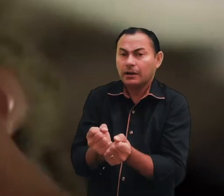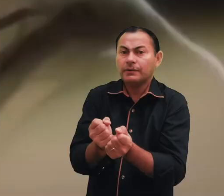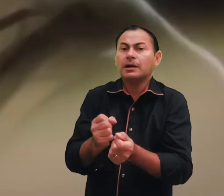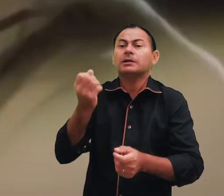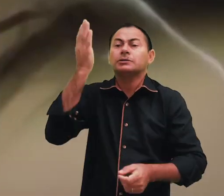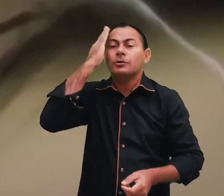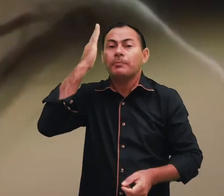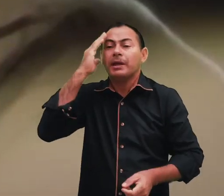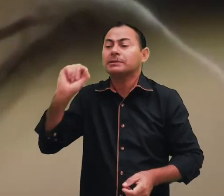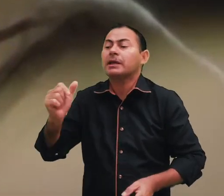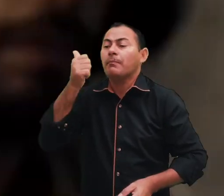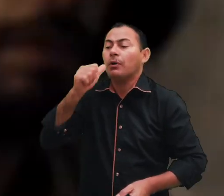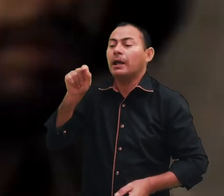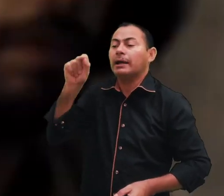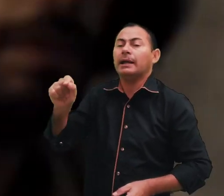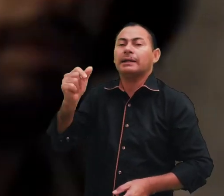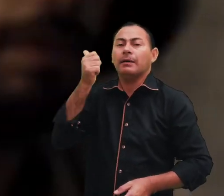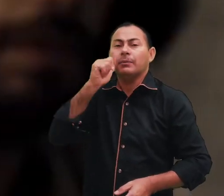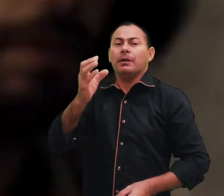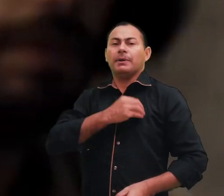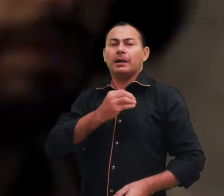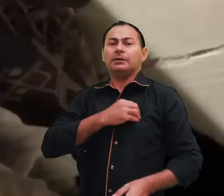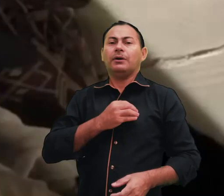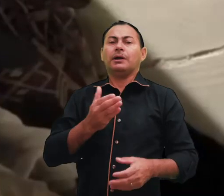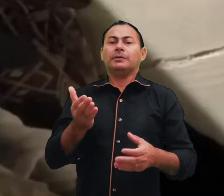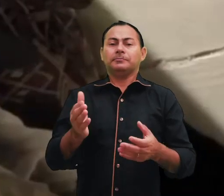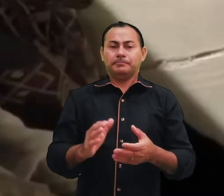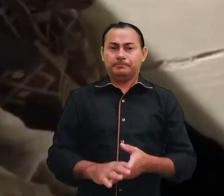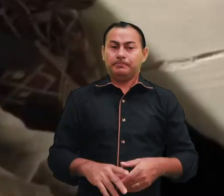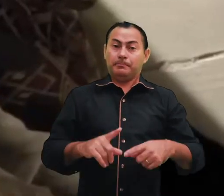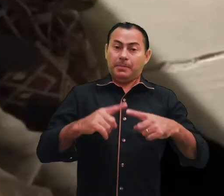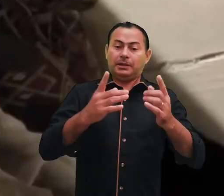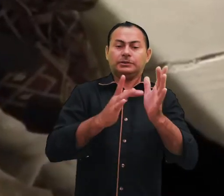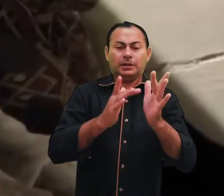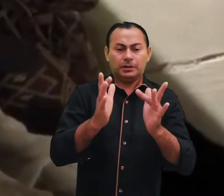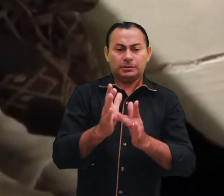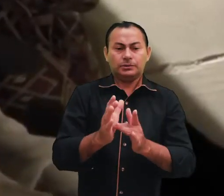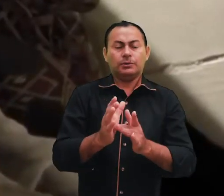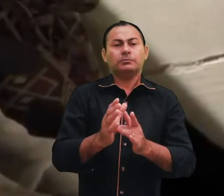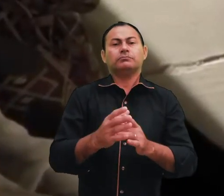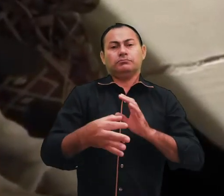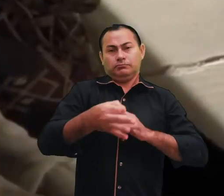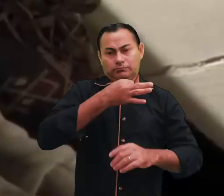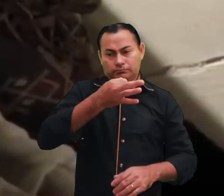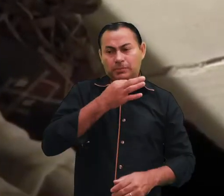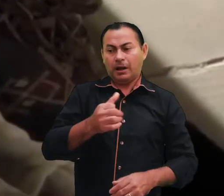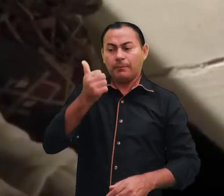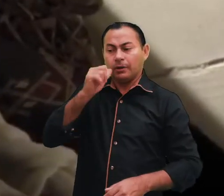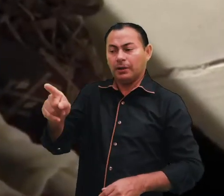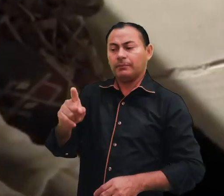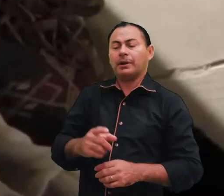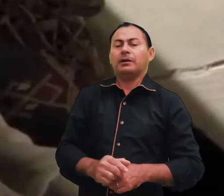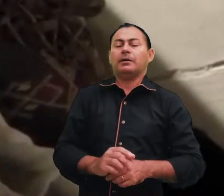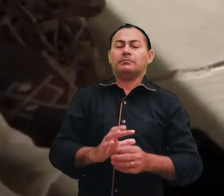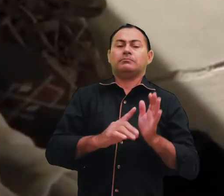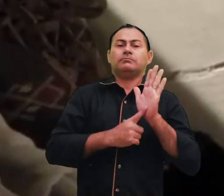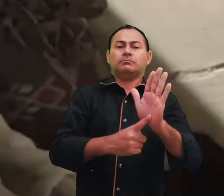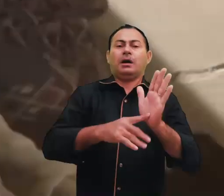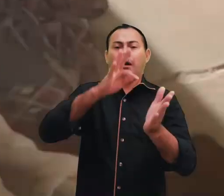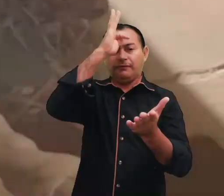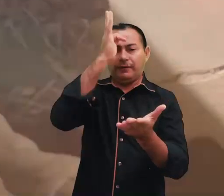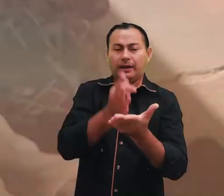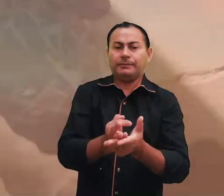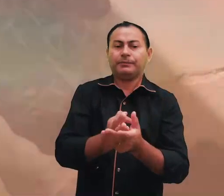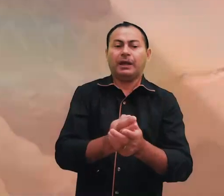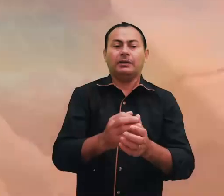se soubesse que tipo de mulher ela era. Mas Jesus usou a atitude da mulher para ilustrar a fé.